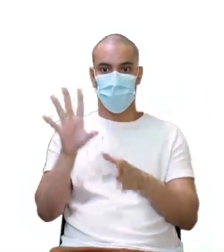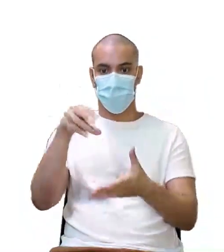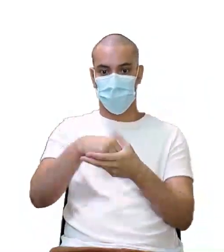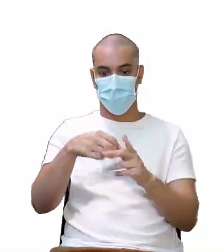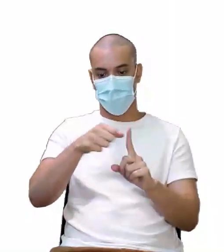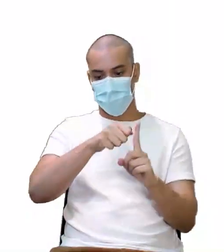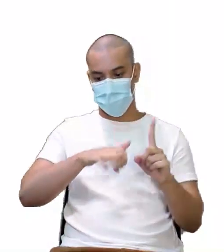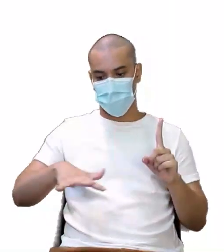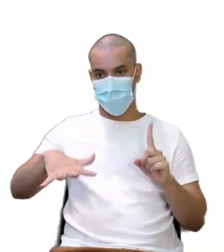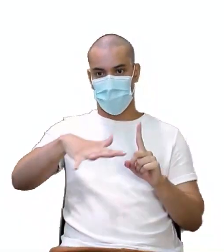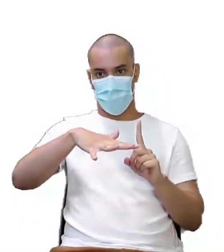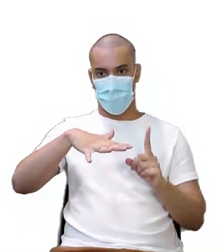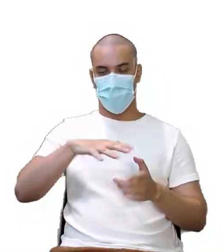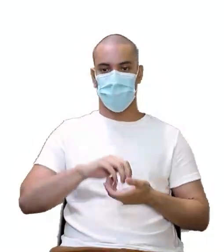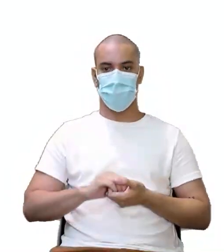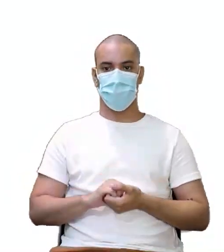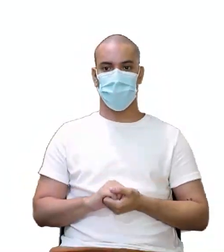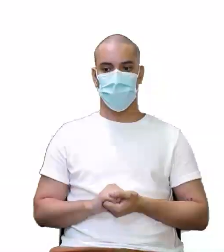meio.